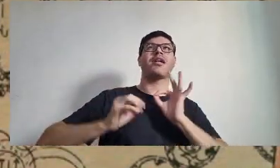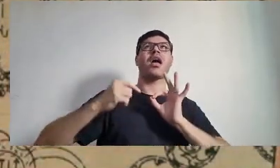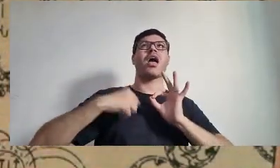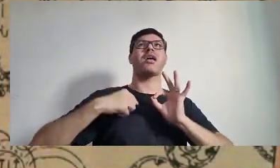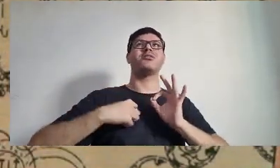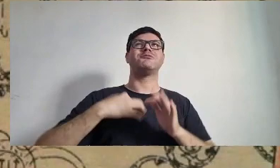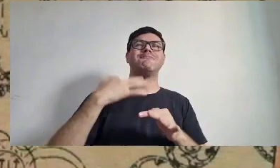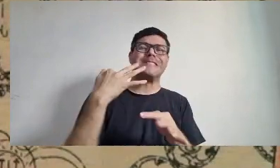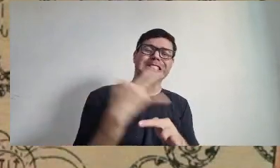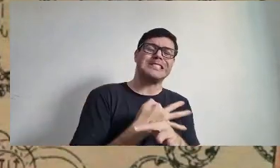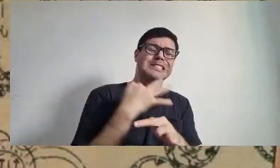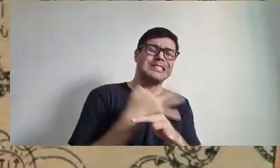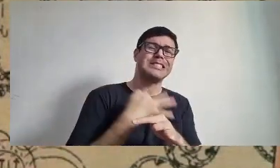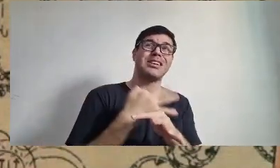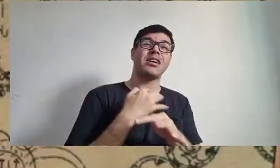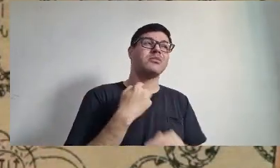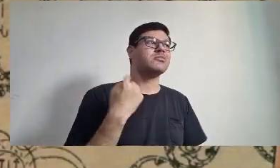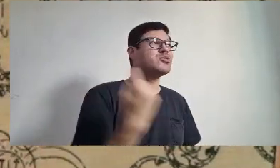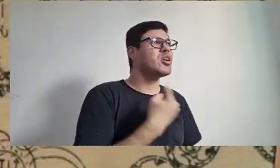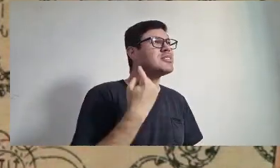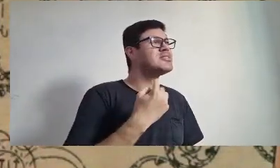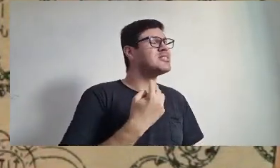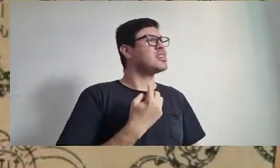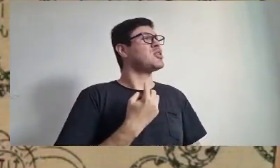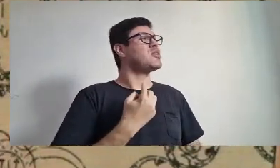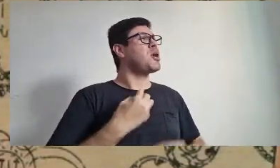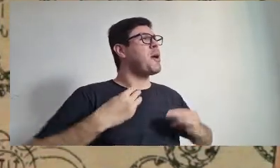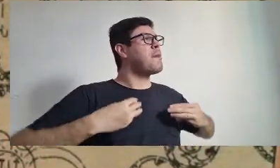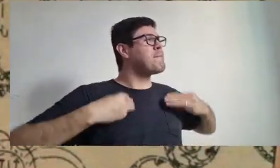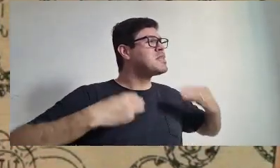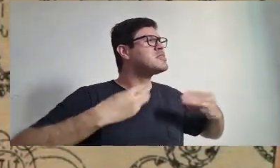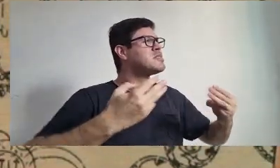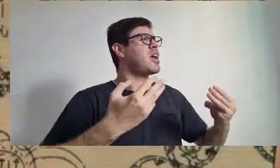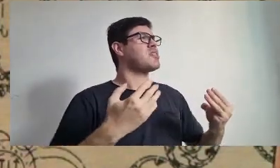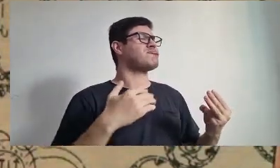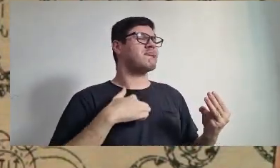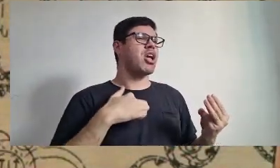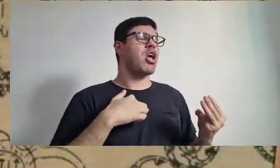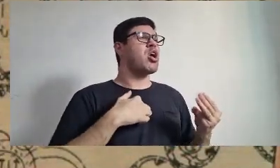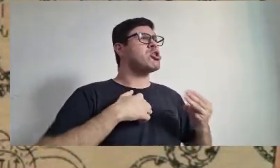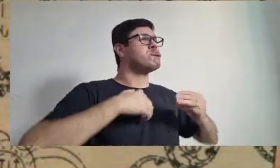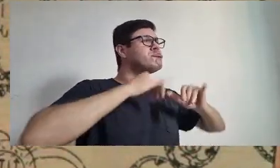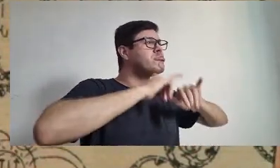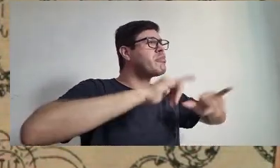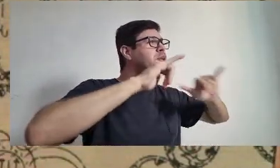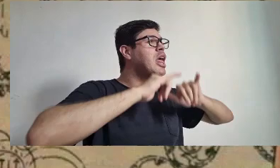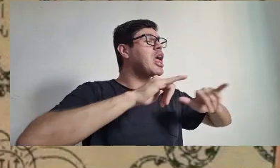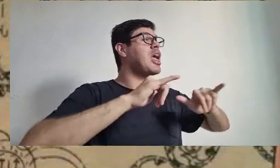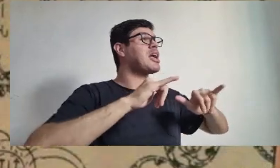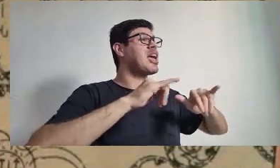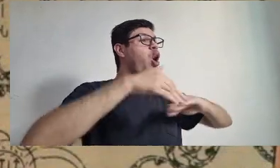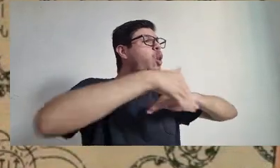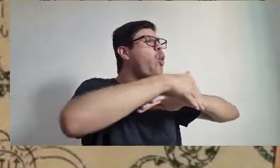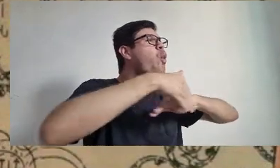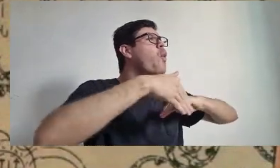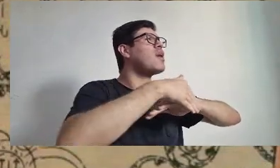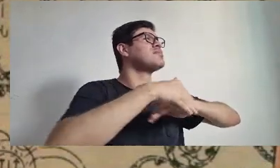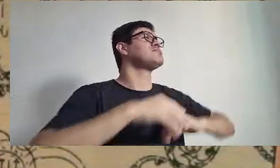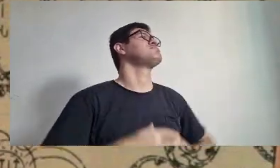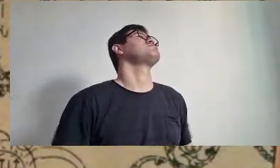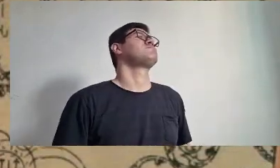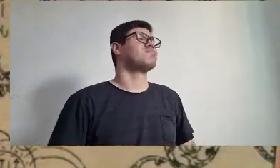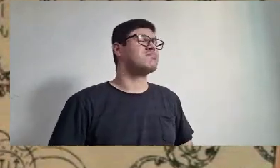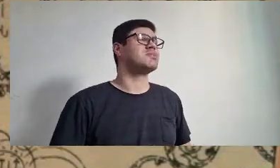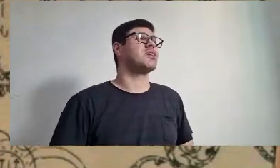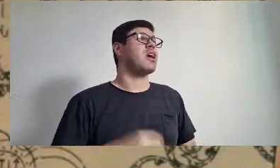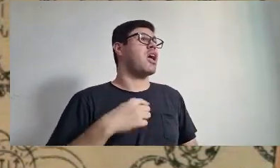ministério sozinho. Em Cândido Mota, quando iniciamos o ministério, fui pregar no meio da rua e